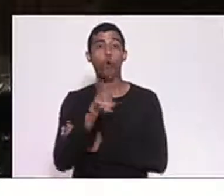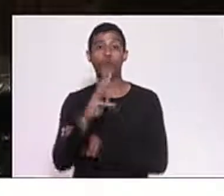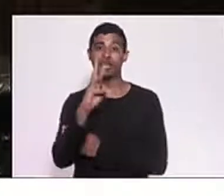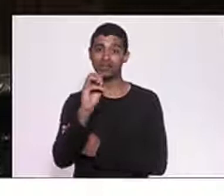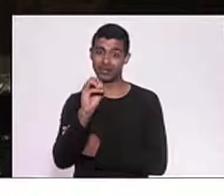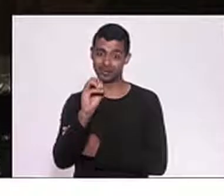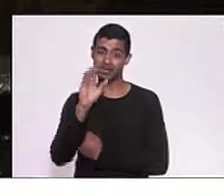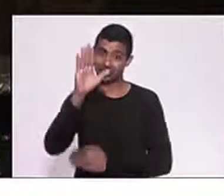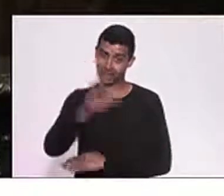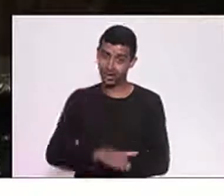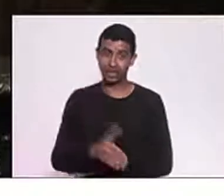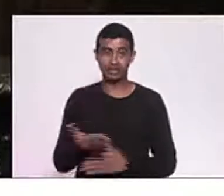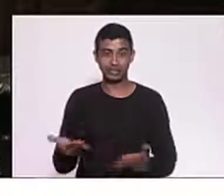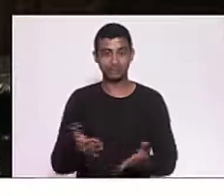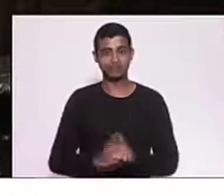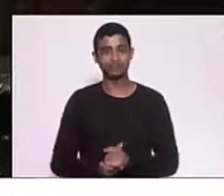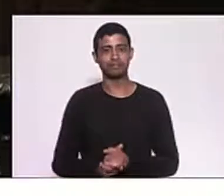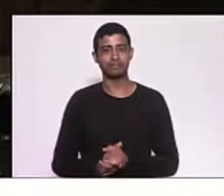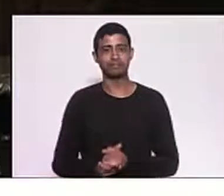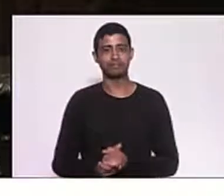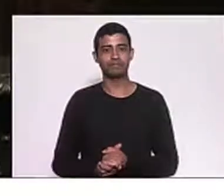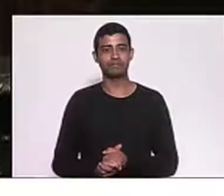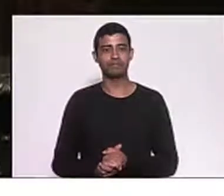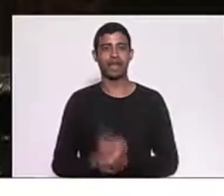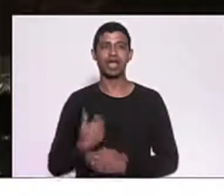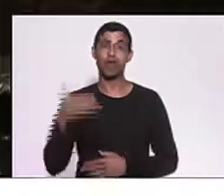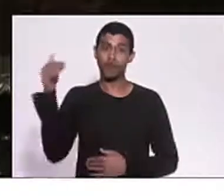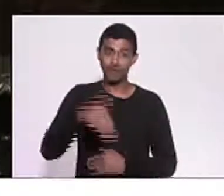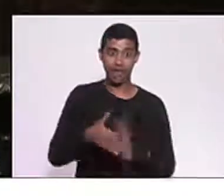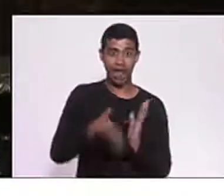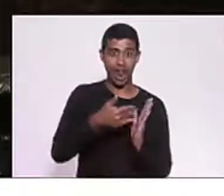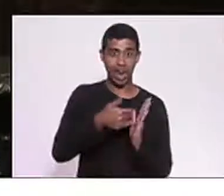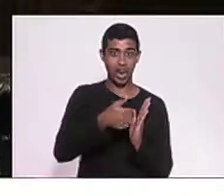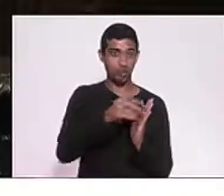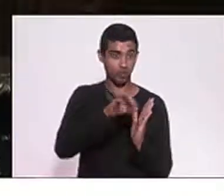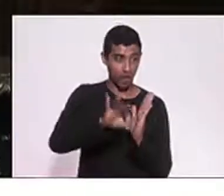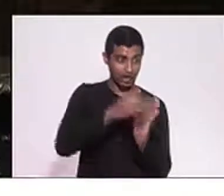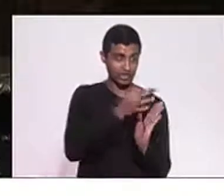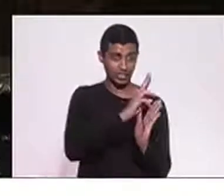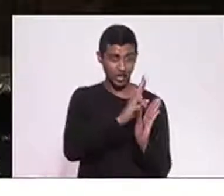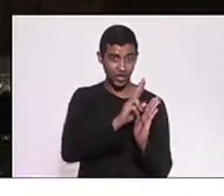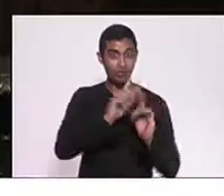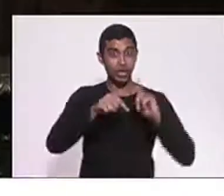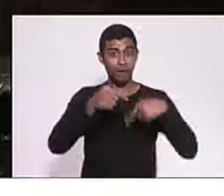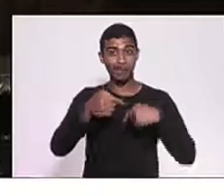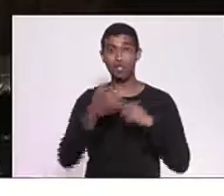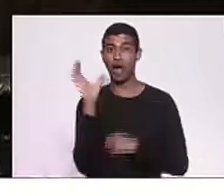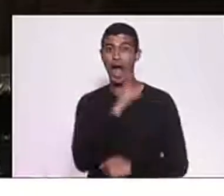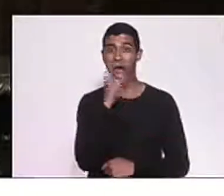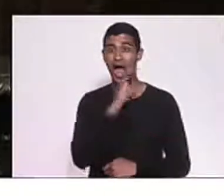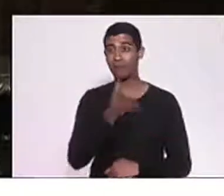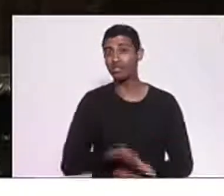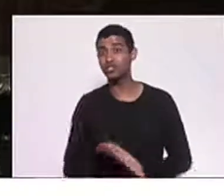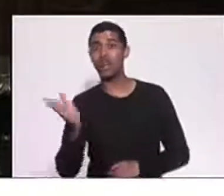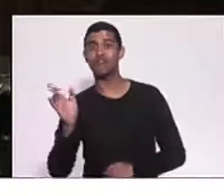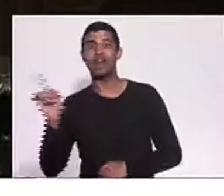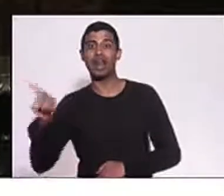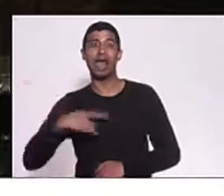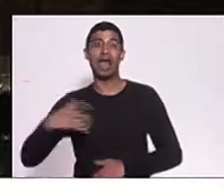13h30, passei aqui, assinei o livro, corri lá fora, e está muito